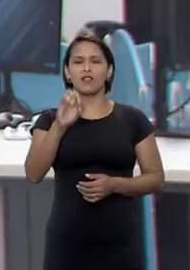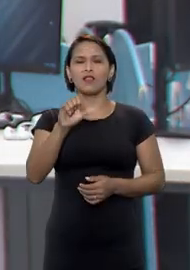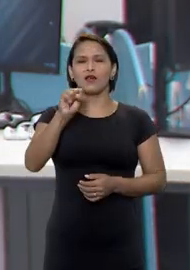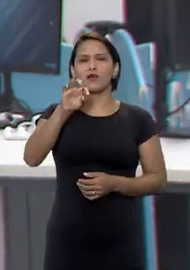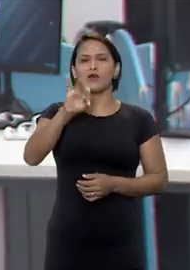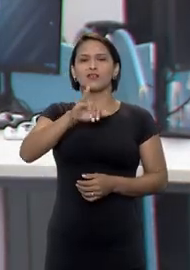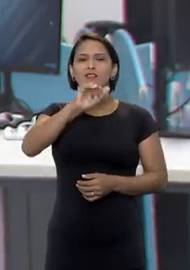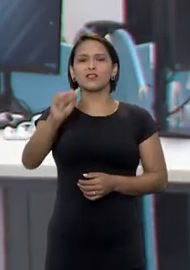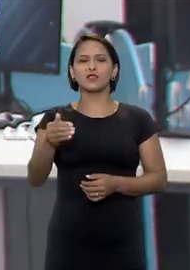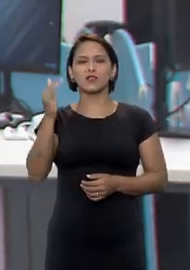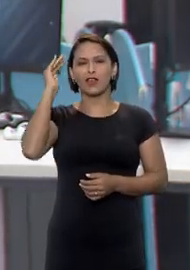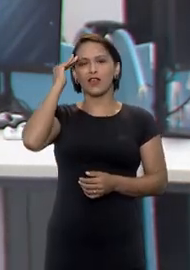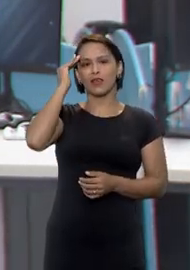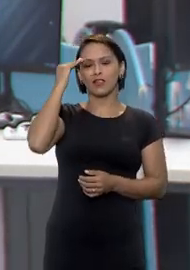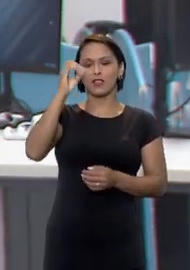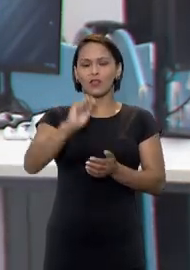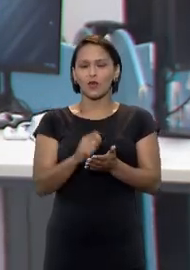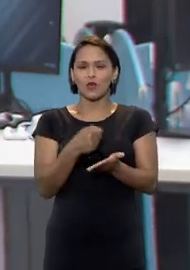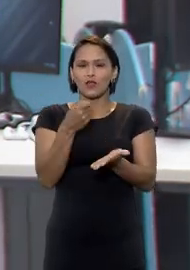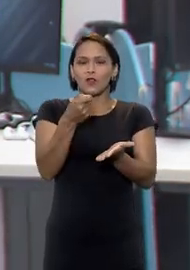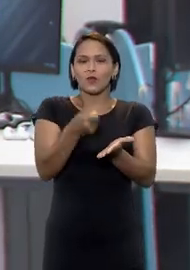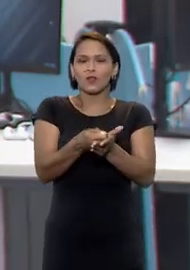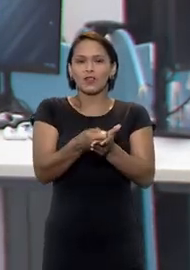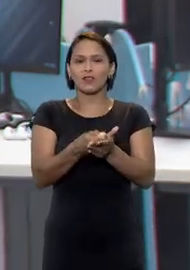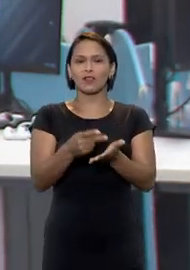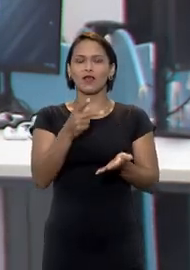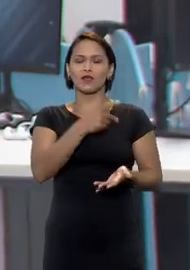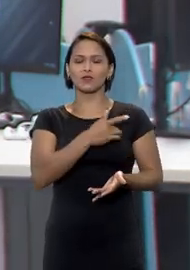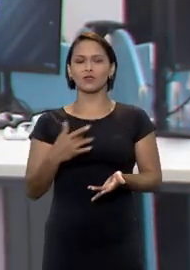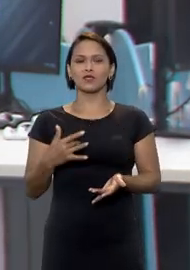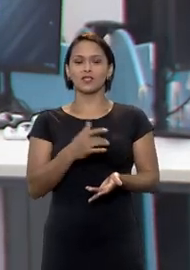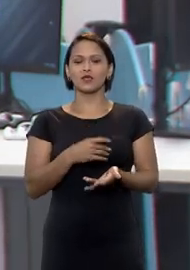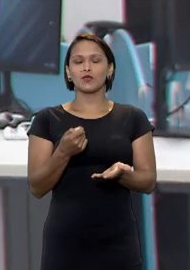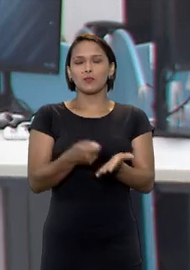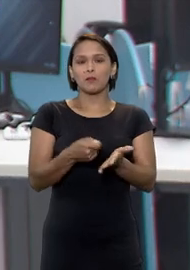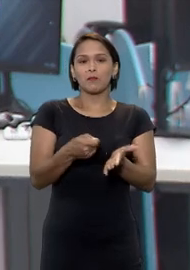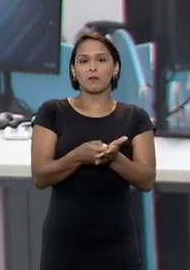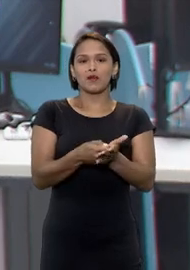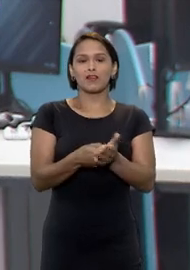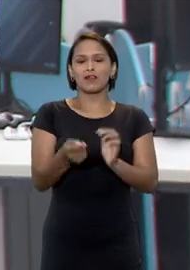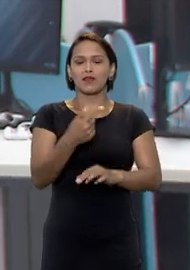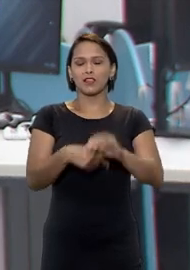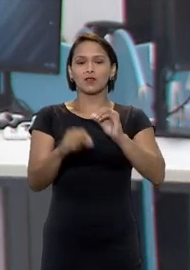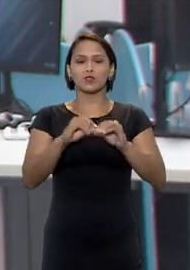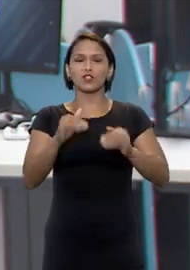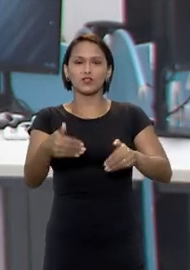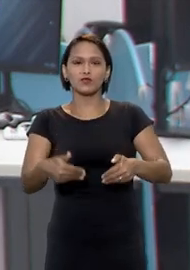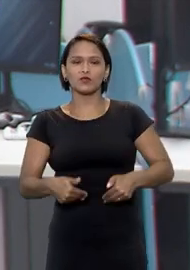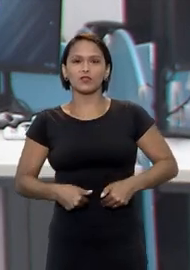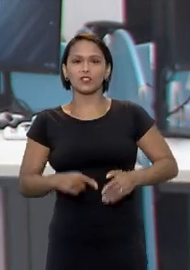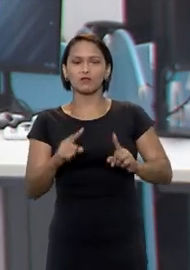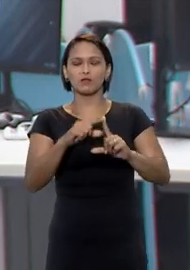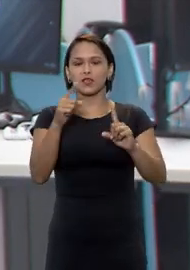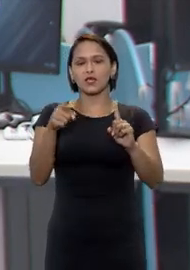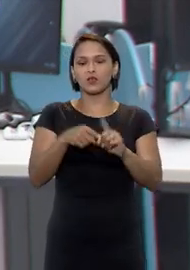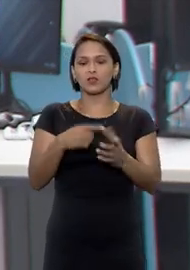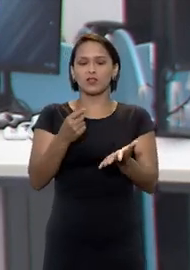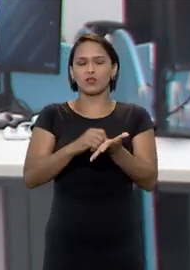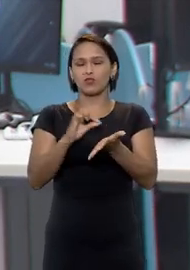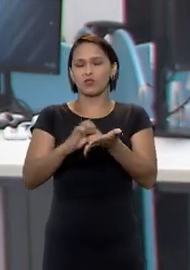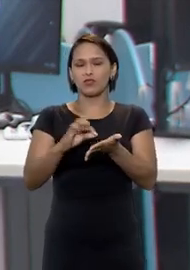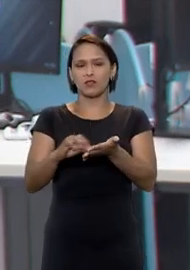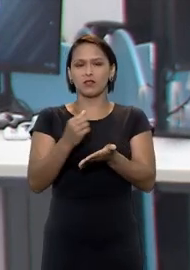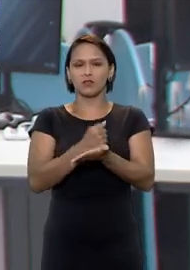Olá, o STJ entendeu que não é obrigação do plano de saúde custear o procedimento de fertilização in vitro se houver exclusão expressa